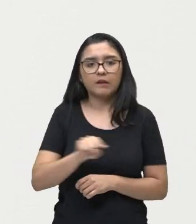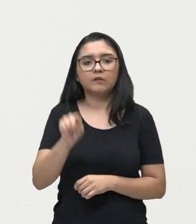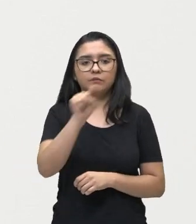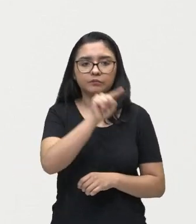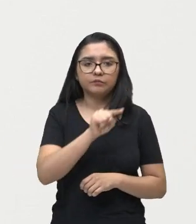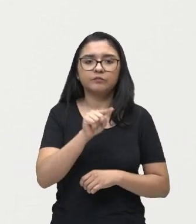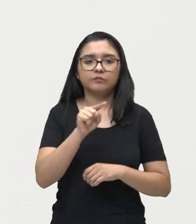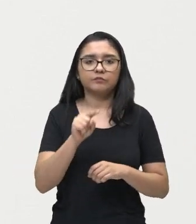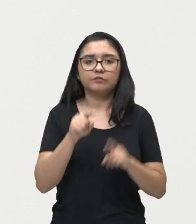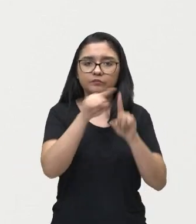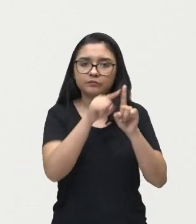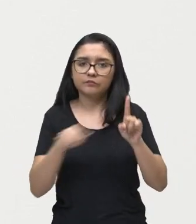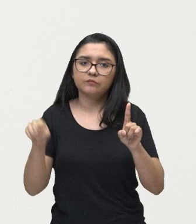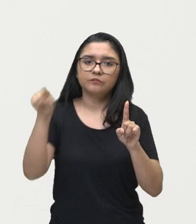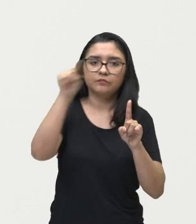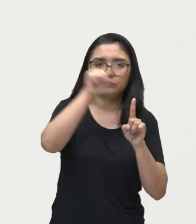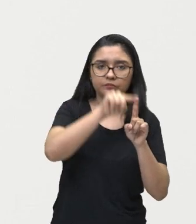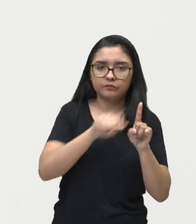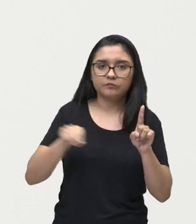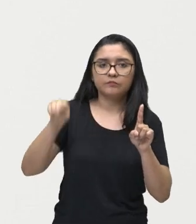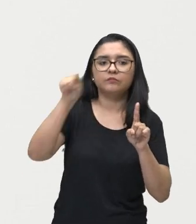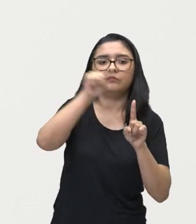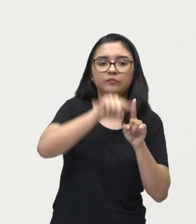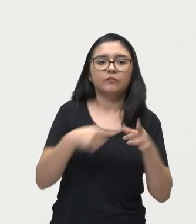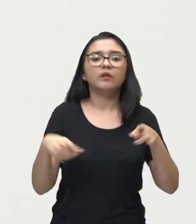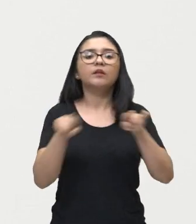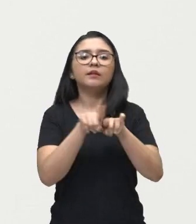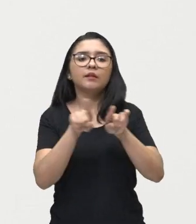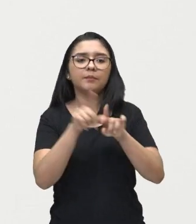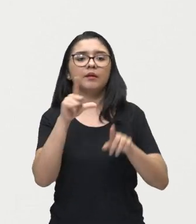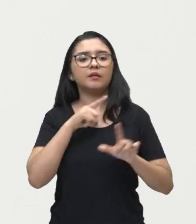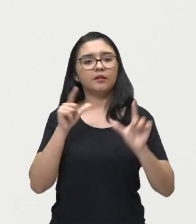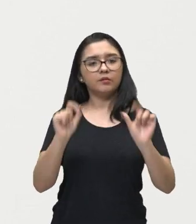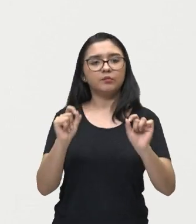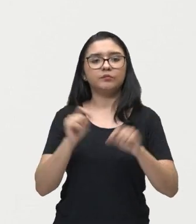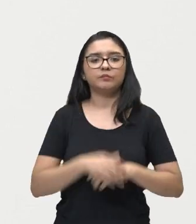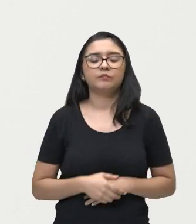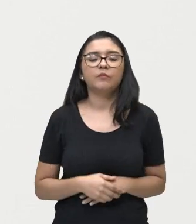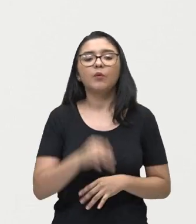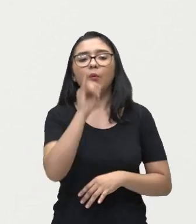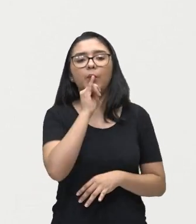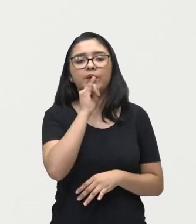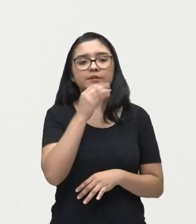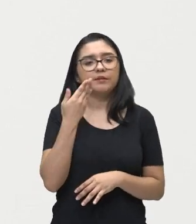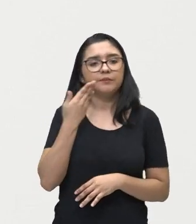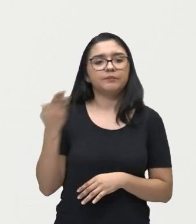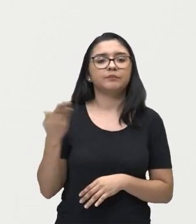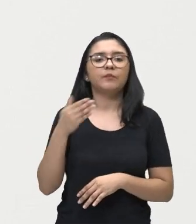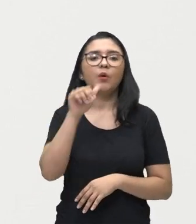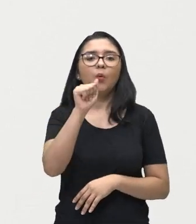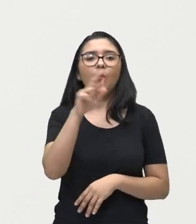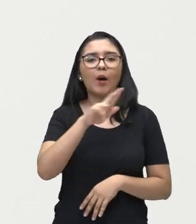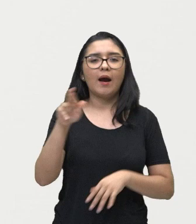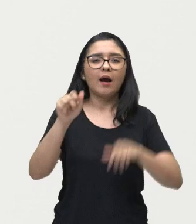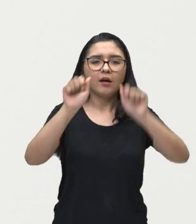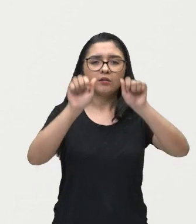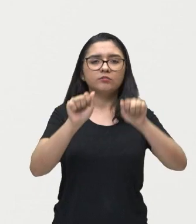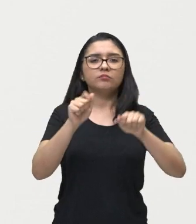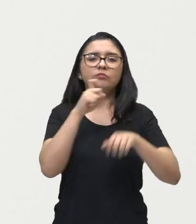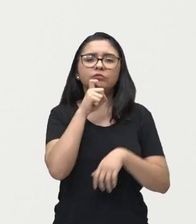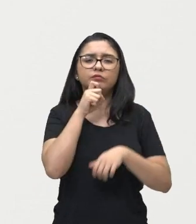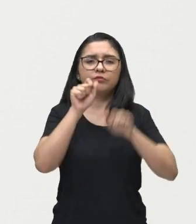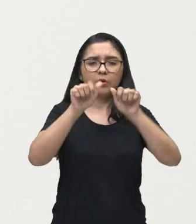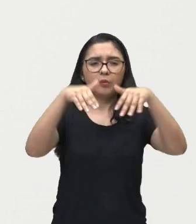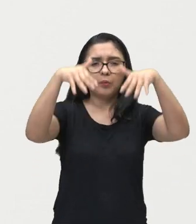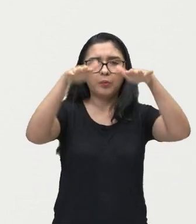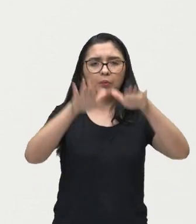convecção térmica. E temos também um exemplo para o ar-condicionado. Você tem aí,